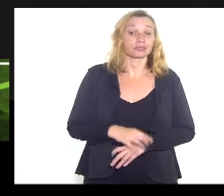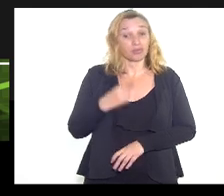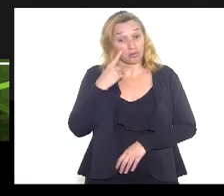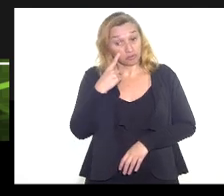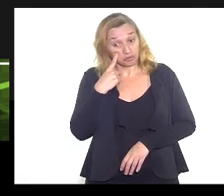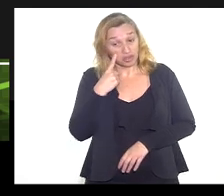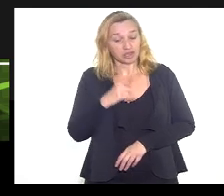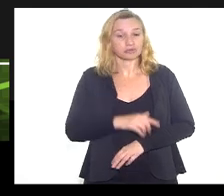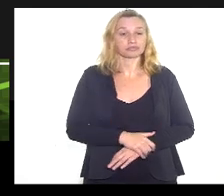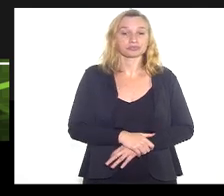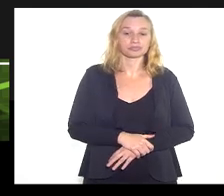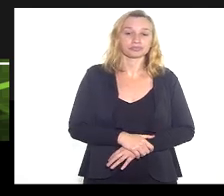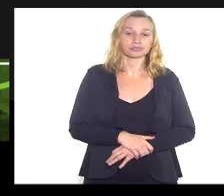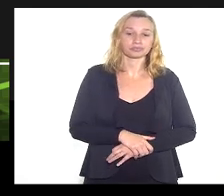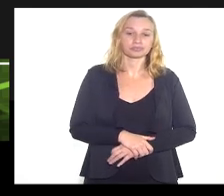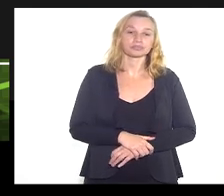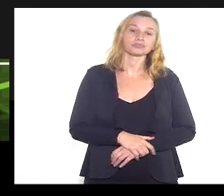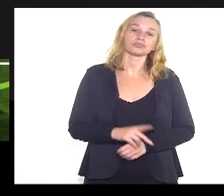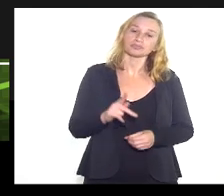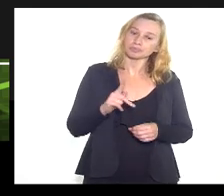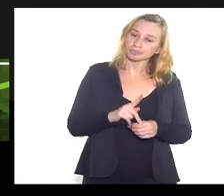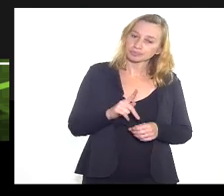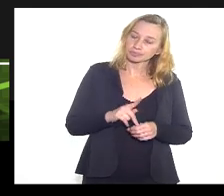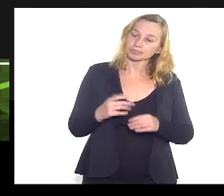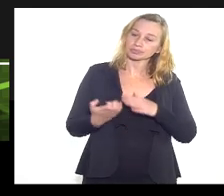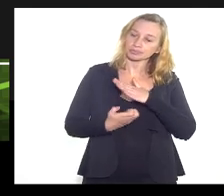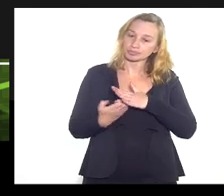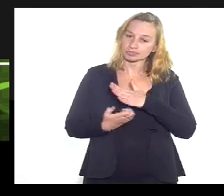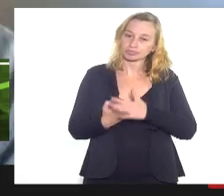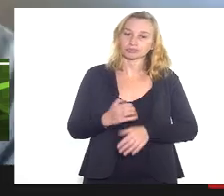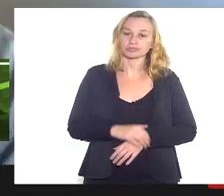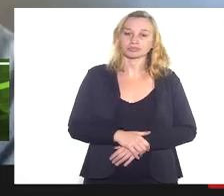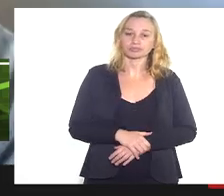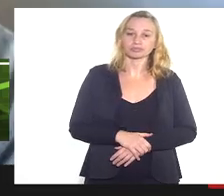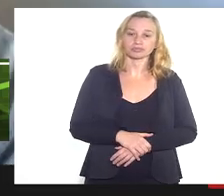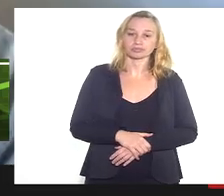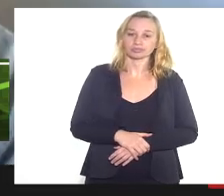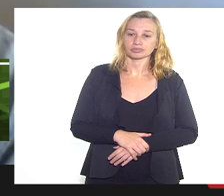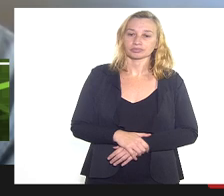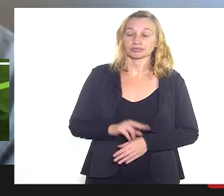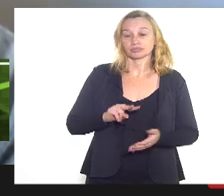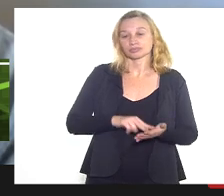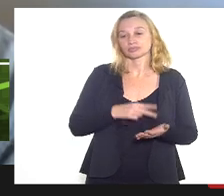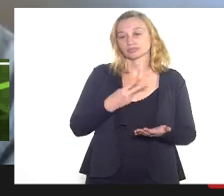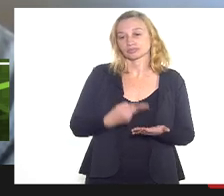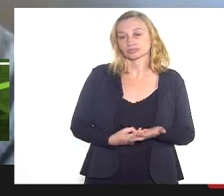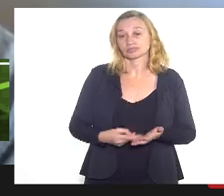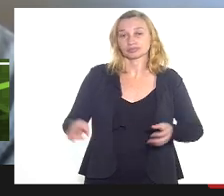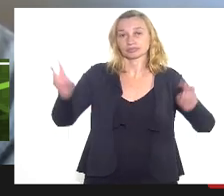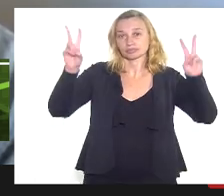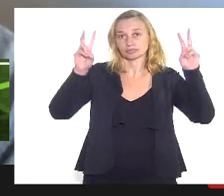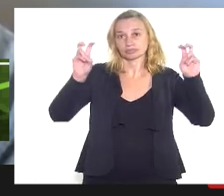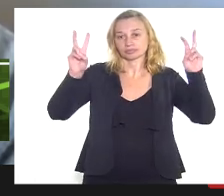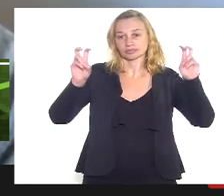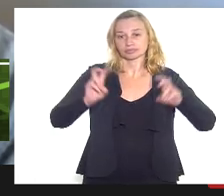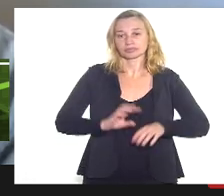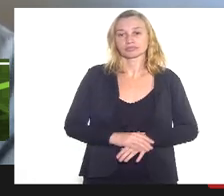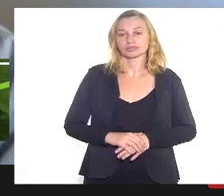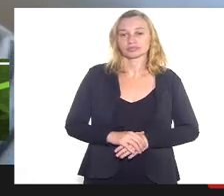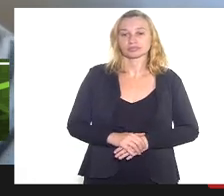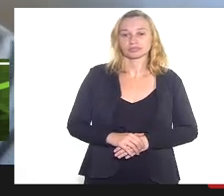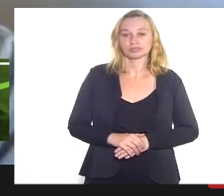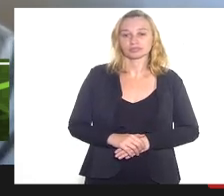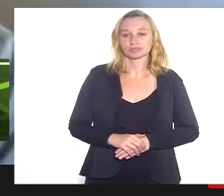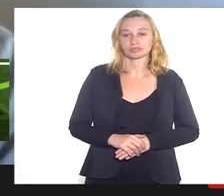se a Petrobras não passa a interpretar essa questão